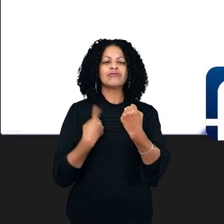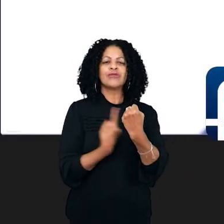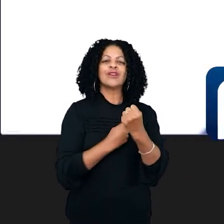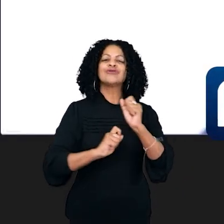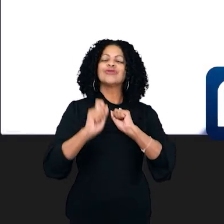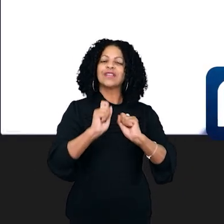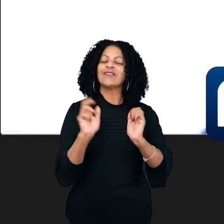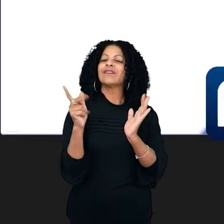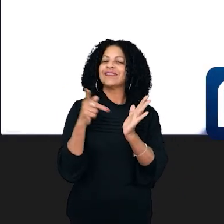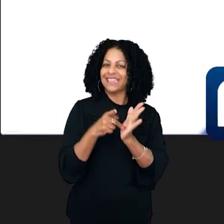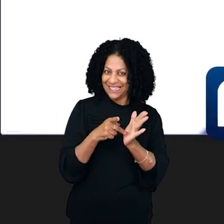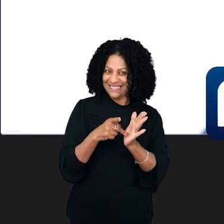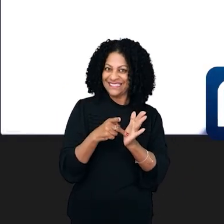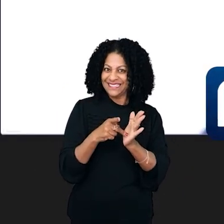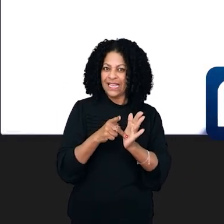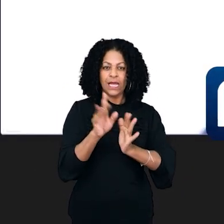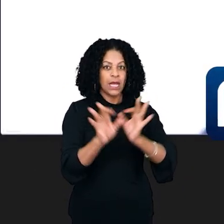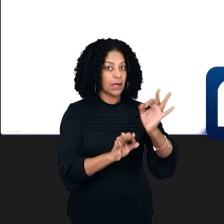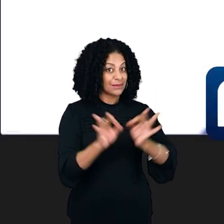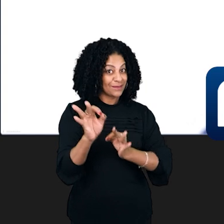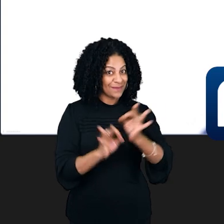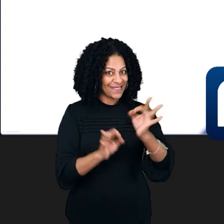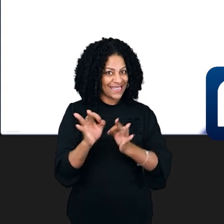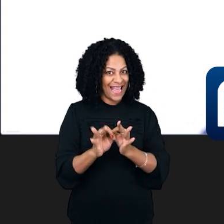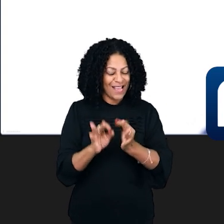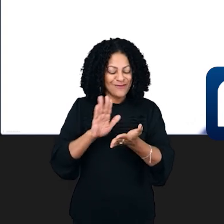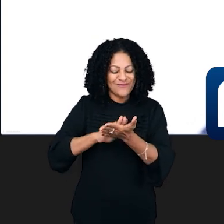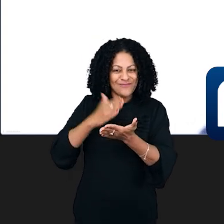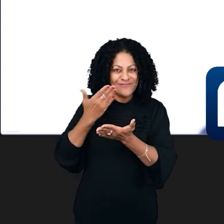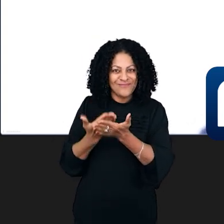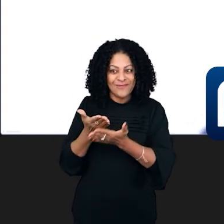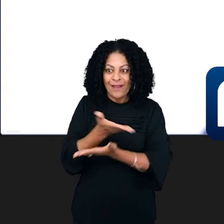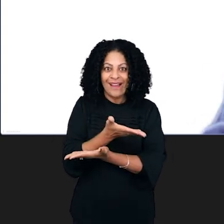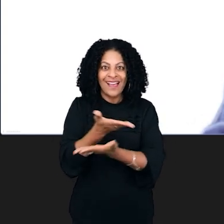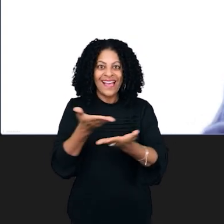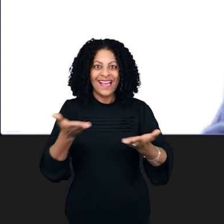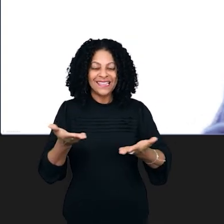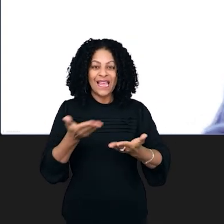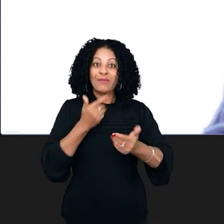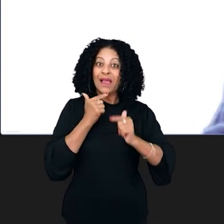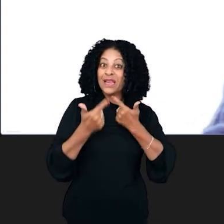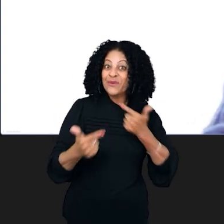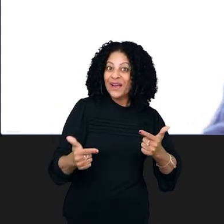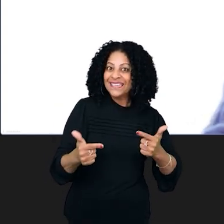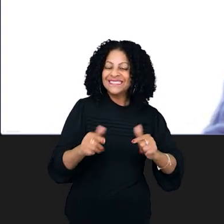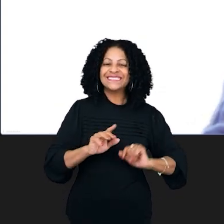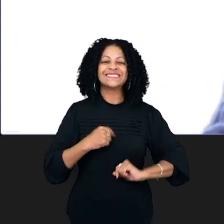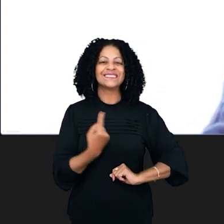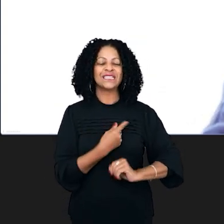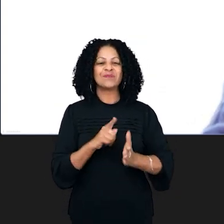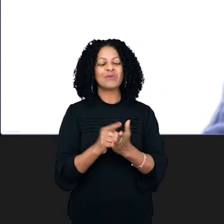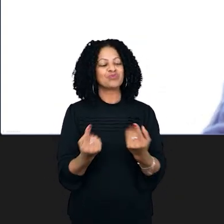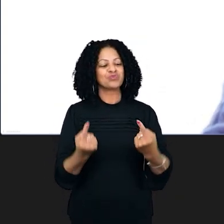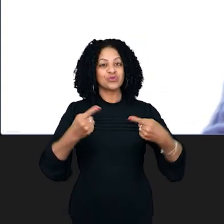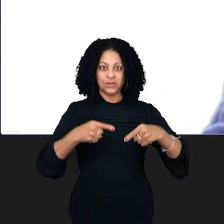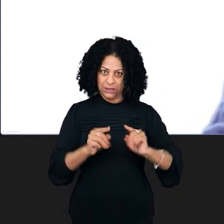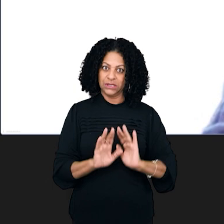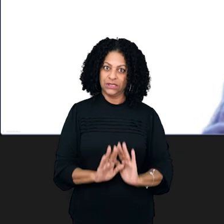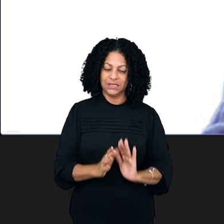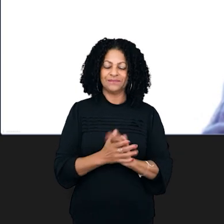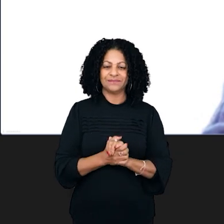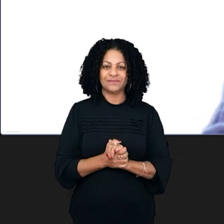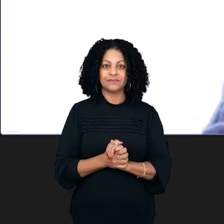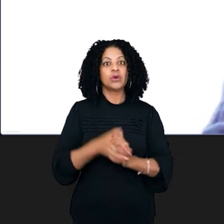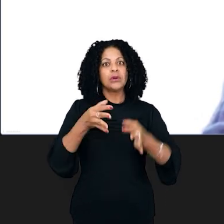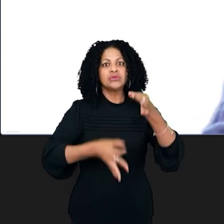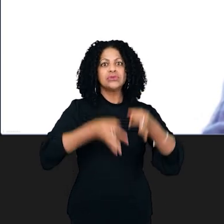nosso, sem dúvida alguma, foi preparar os nossos intérpretes para a linguagem, né, no jurídico, né,